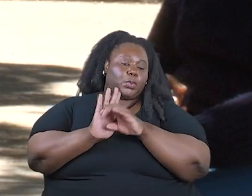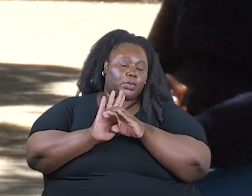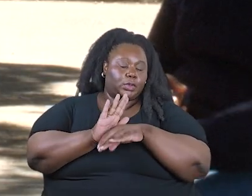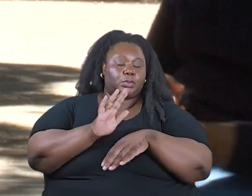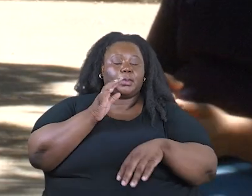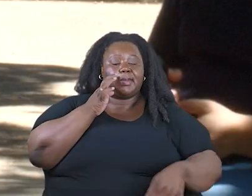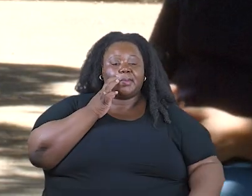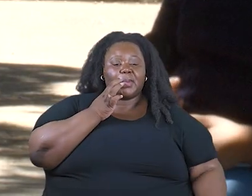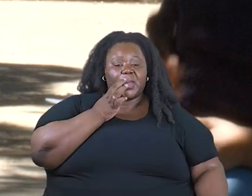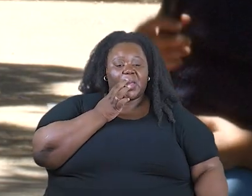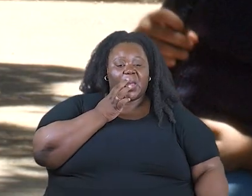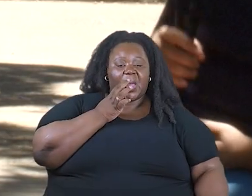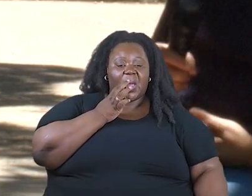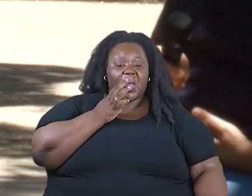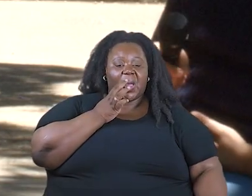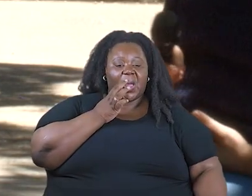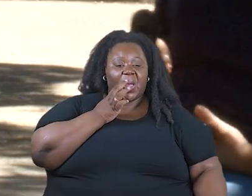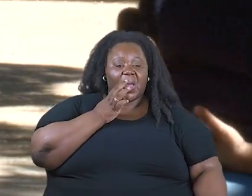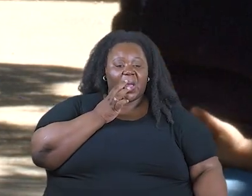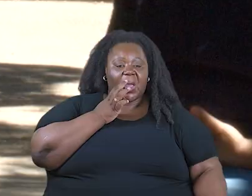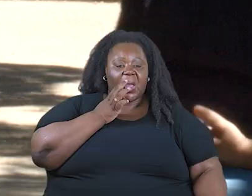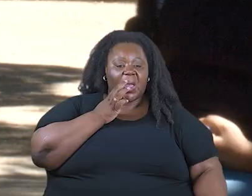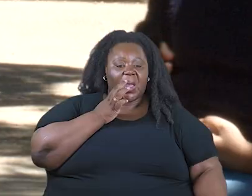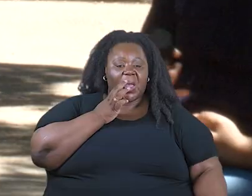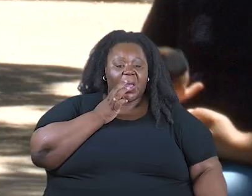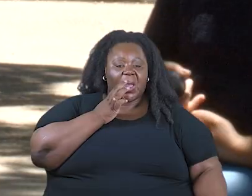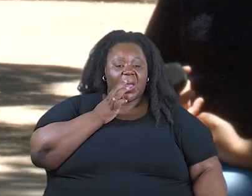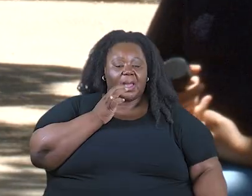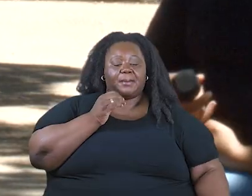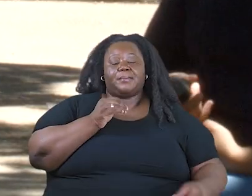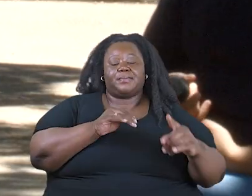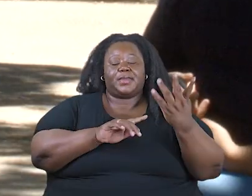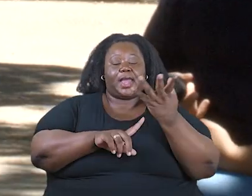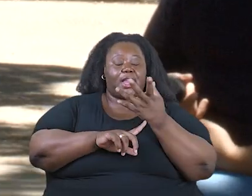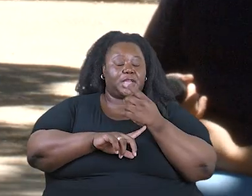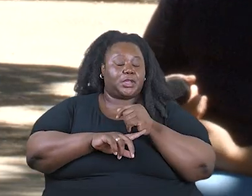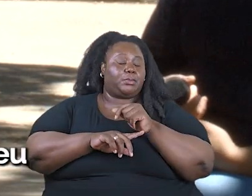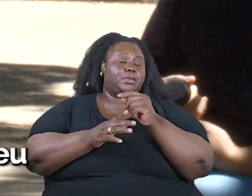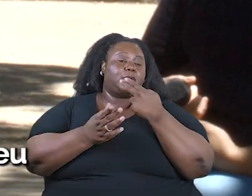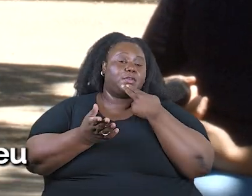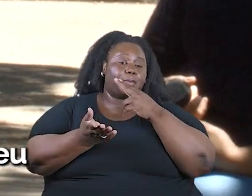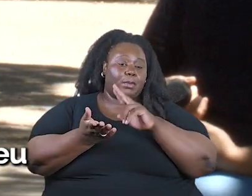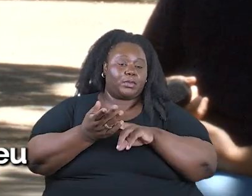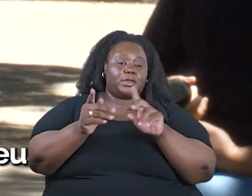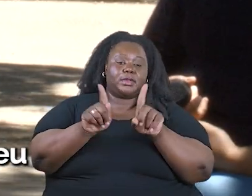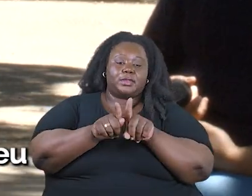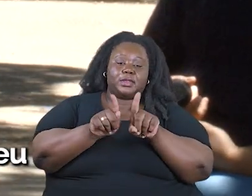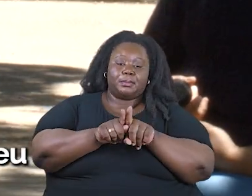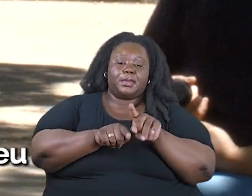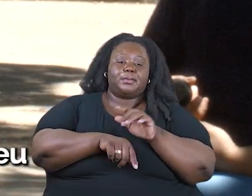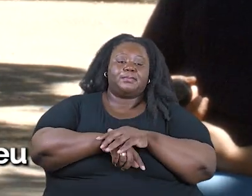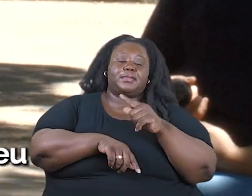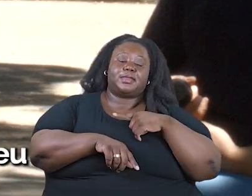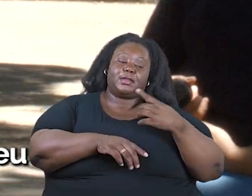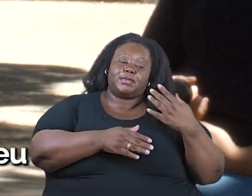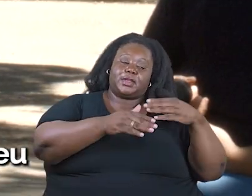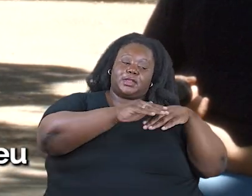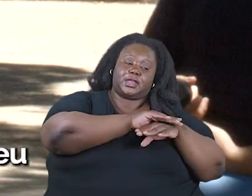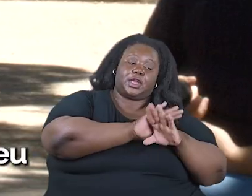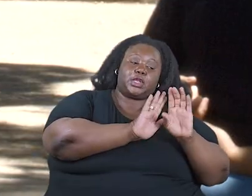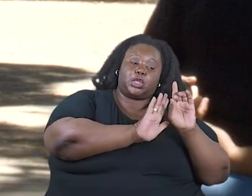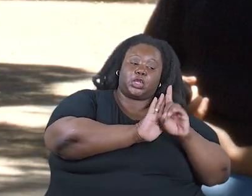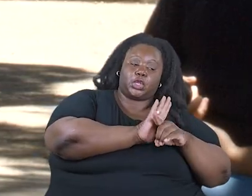conceituais. As obras de arte postal, aconteceu a mesma coisa. Elas estavam na seção de